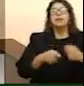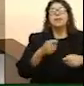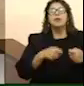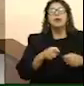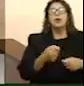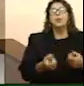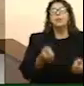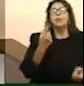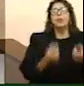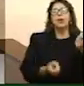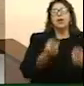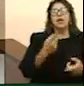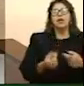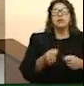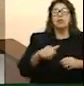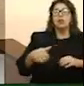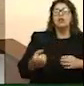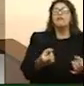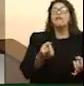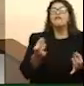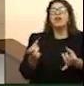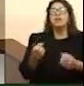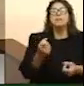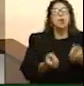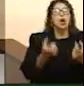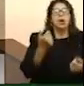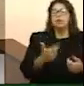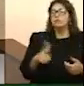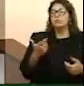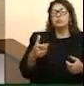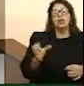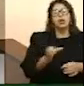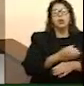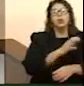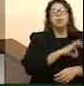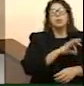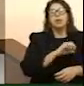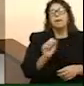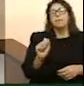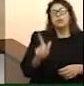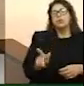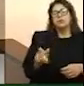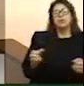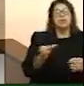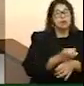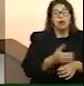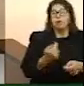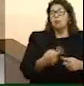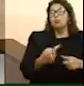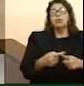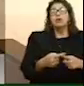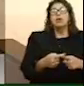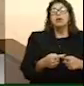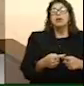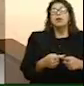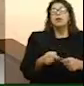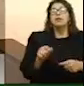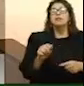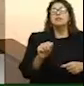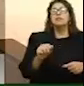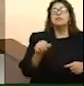que o pipoqueiro que vende pipoca na rua não tem aposentadoria paritária integral? Por quê? O que faz